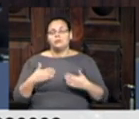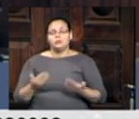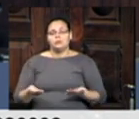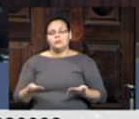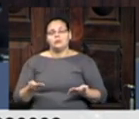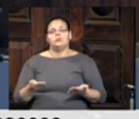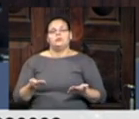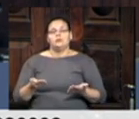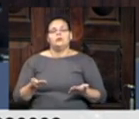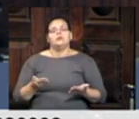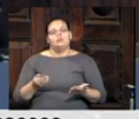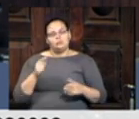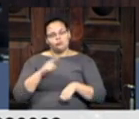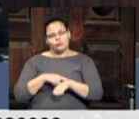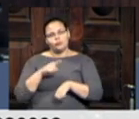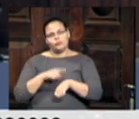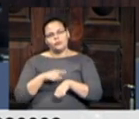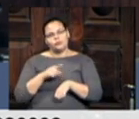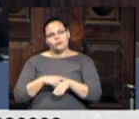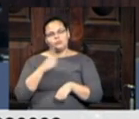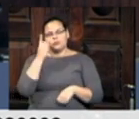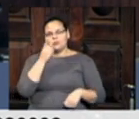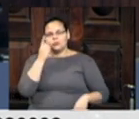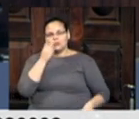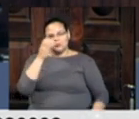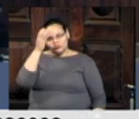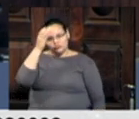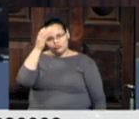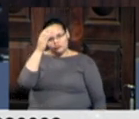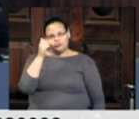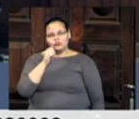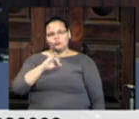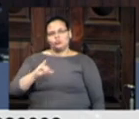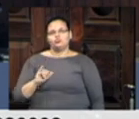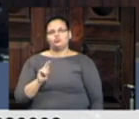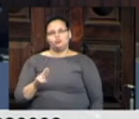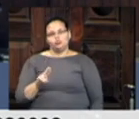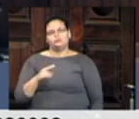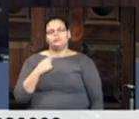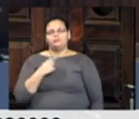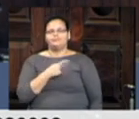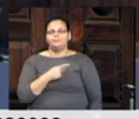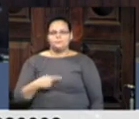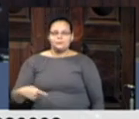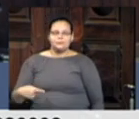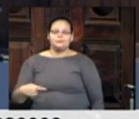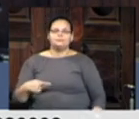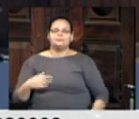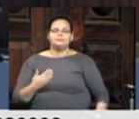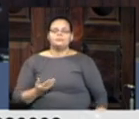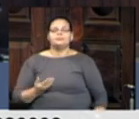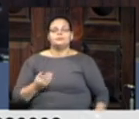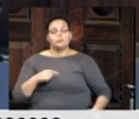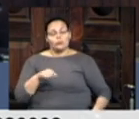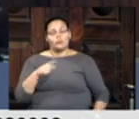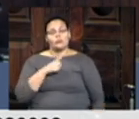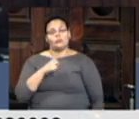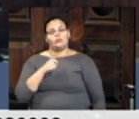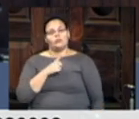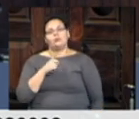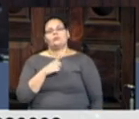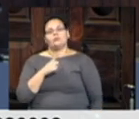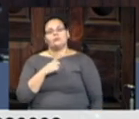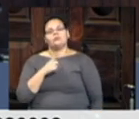E, nesse momento, deputada Tia Ju, querida presidente, nós temos